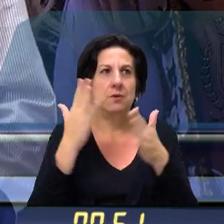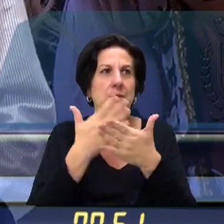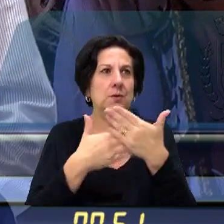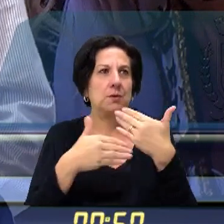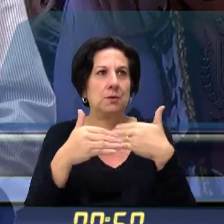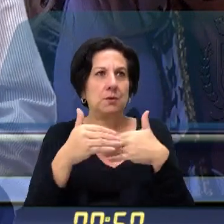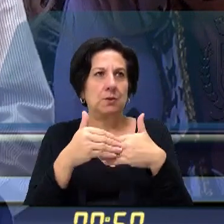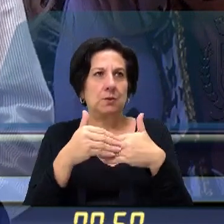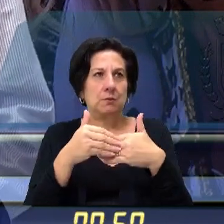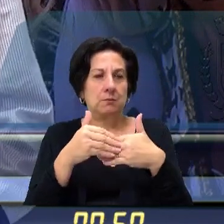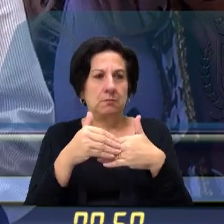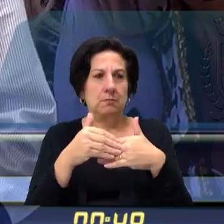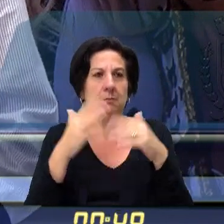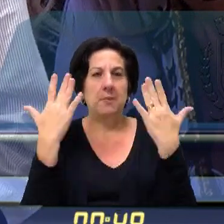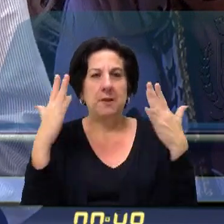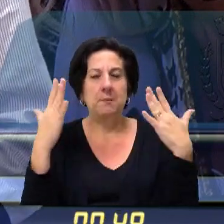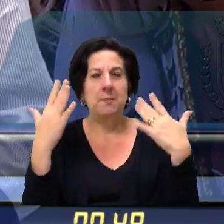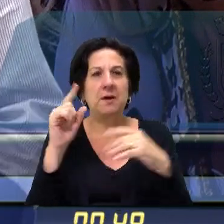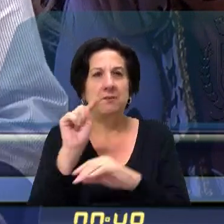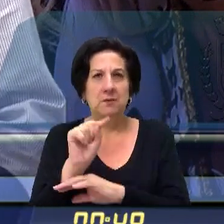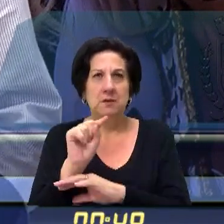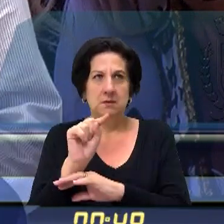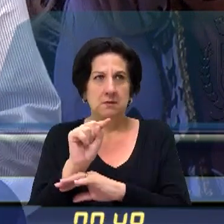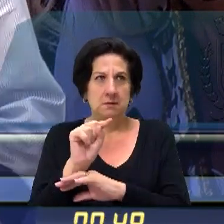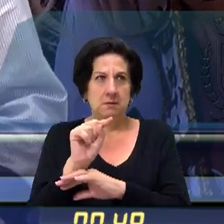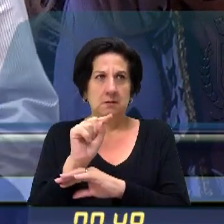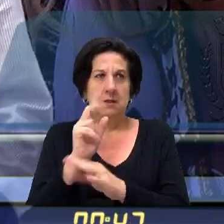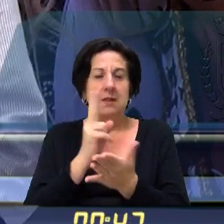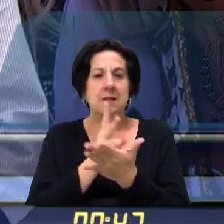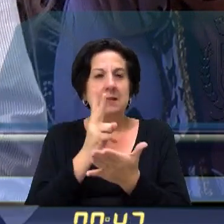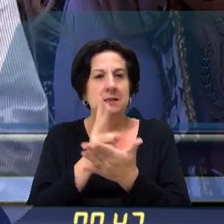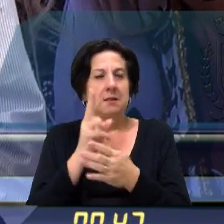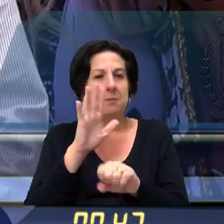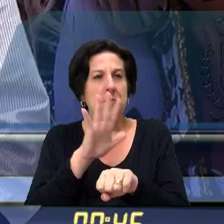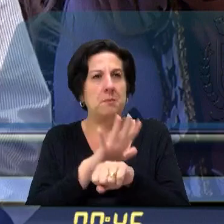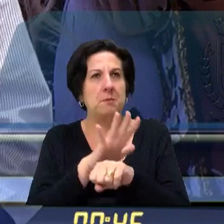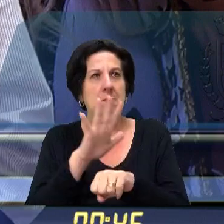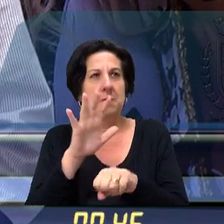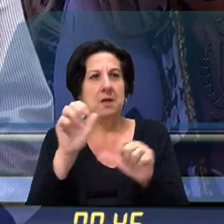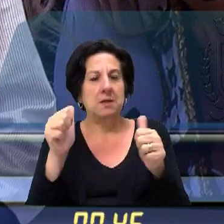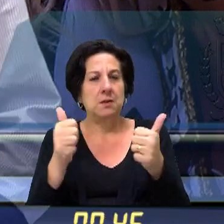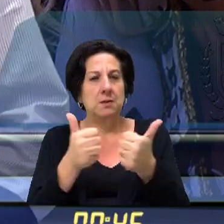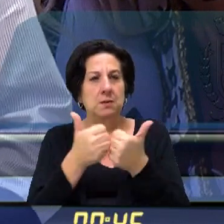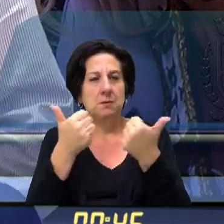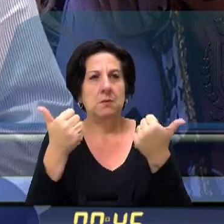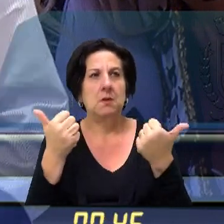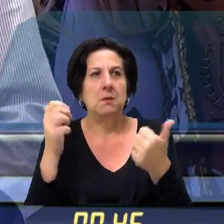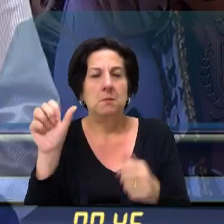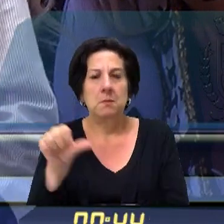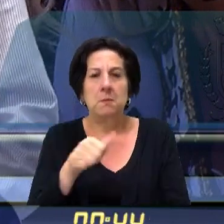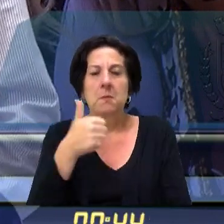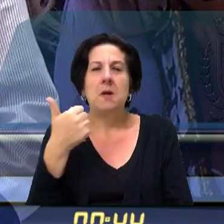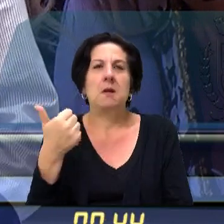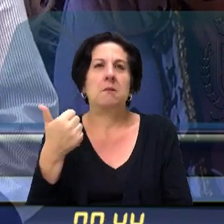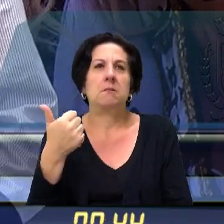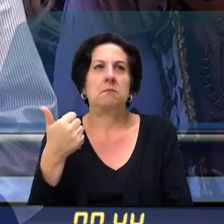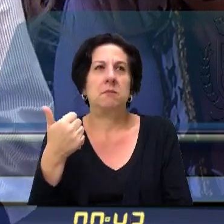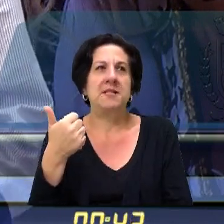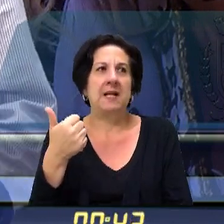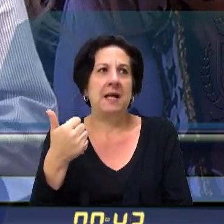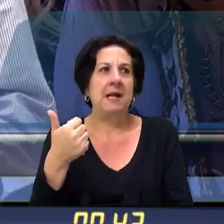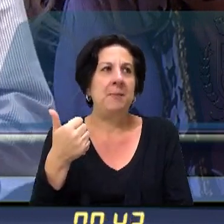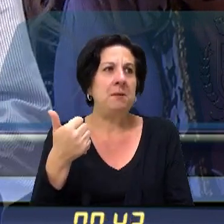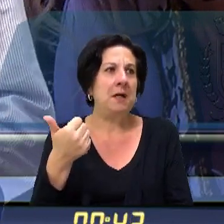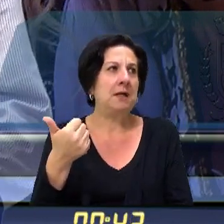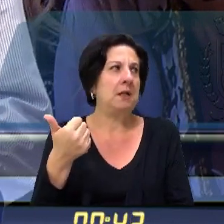os coordenadores. Parabéns a vocês, e cada vez a gente está vendo que outubro cada vez está ficando melhor. Então, a gente